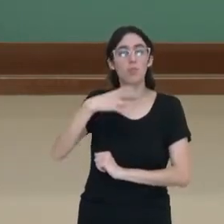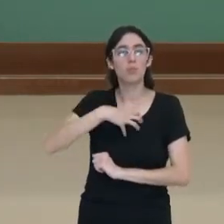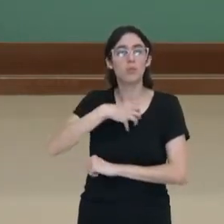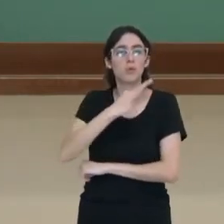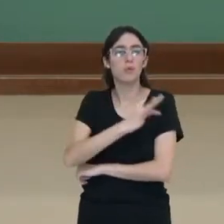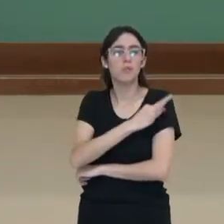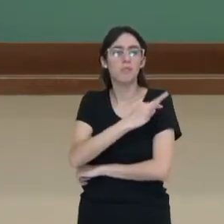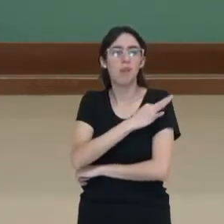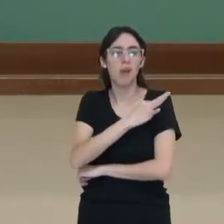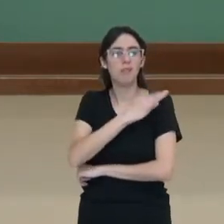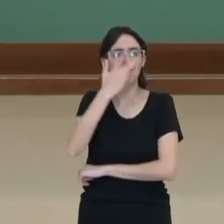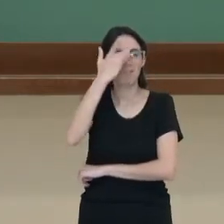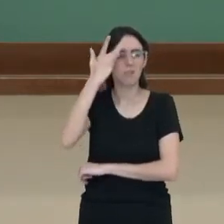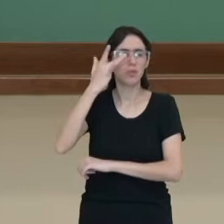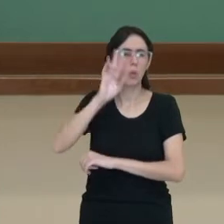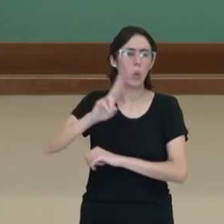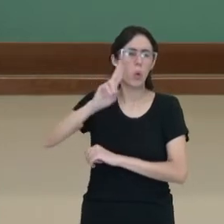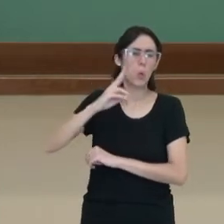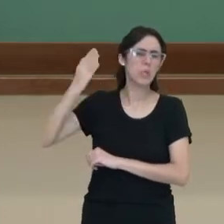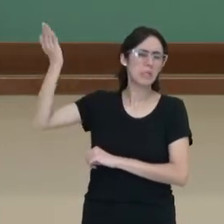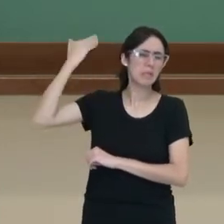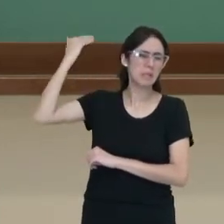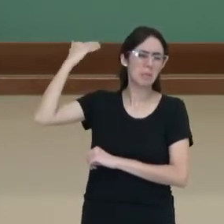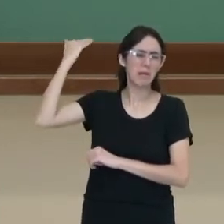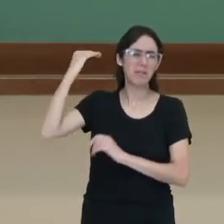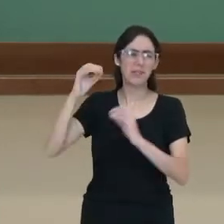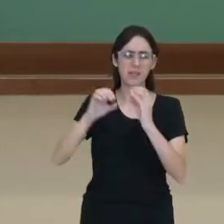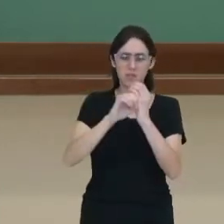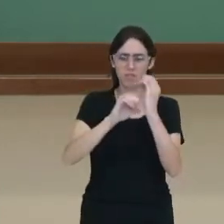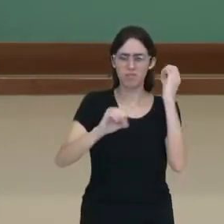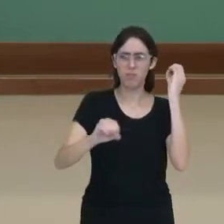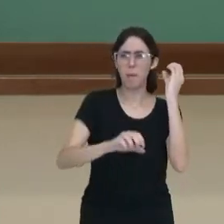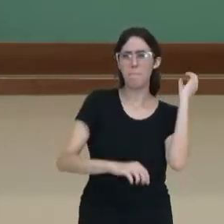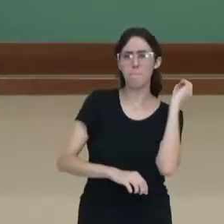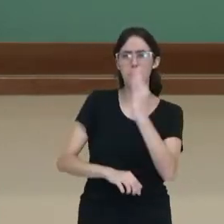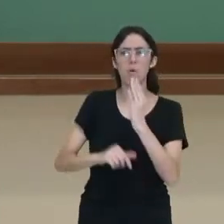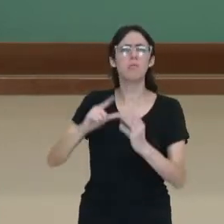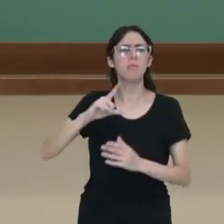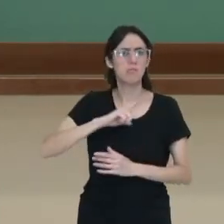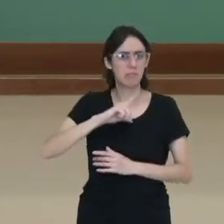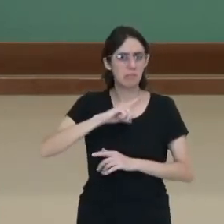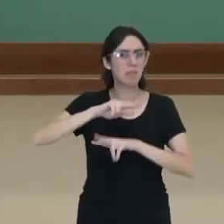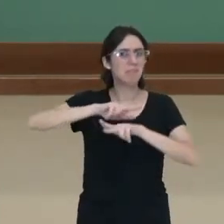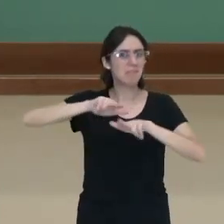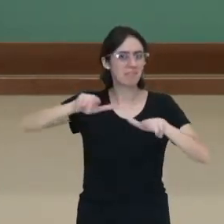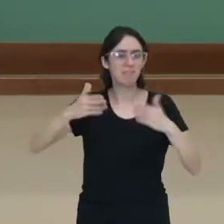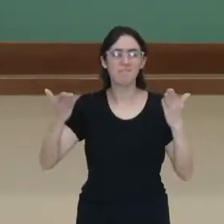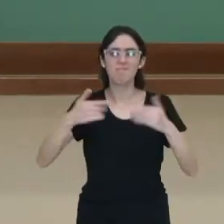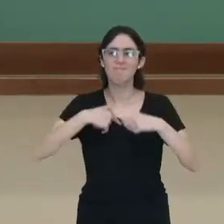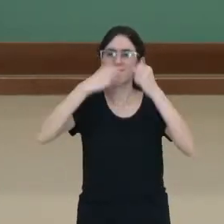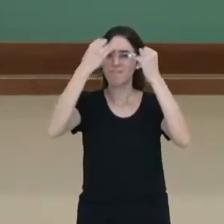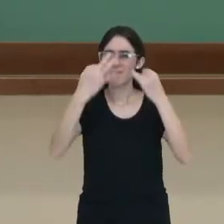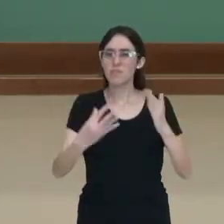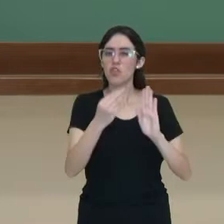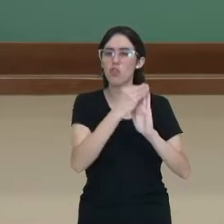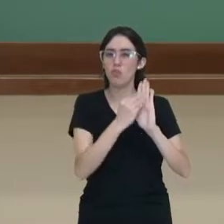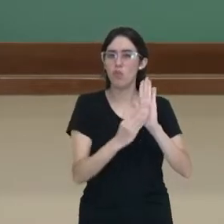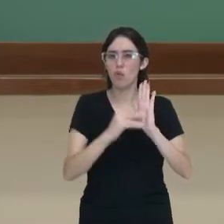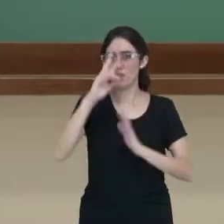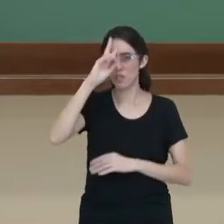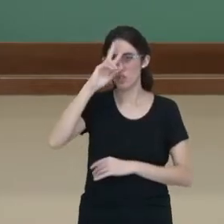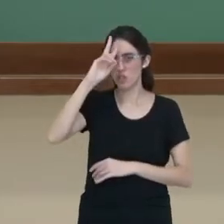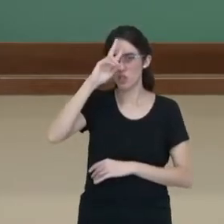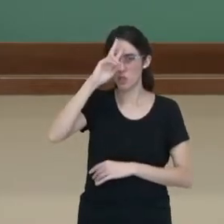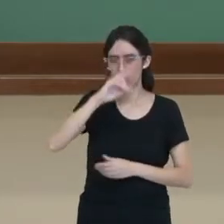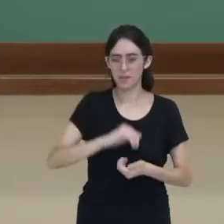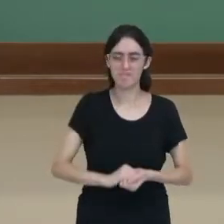pelos caçadores da pré-história. Impressionante, não? Vamos então agora apresentar para vocês as fontes históricas, um